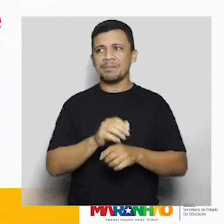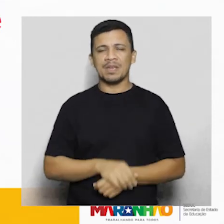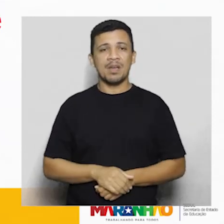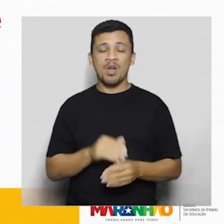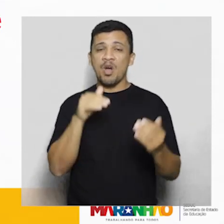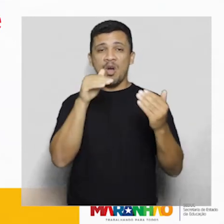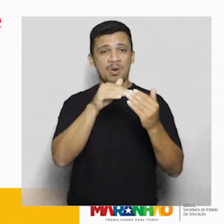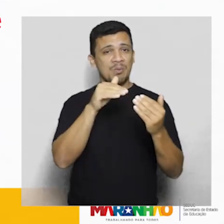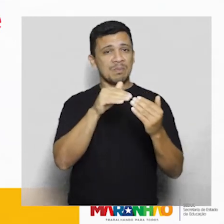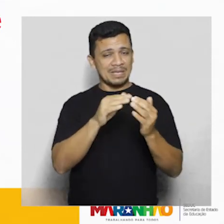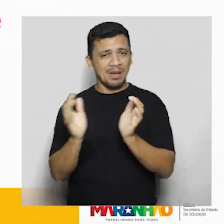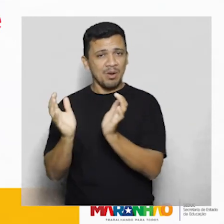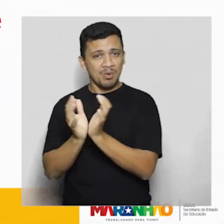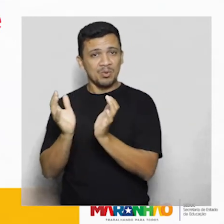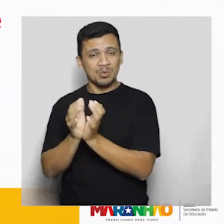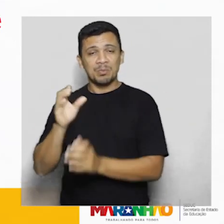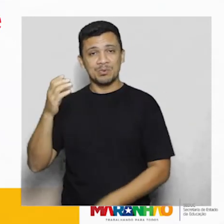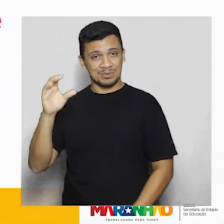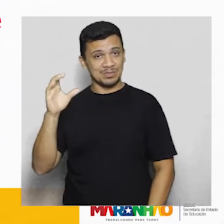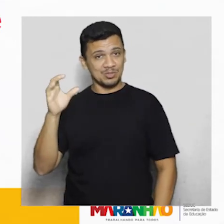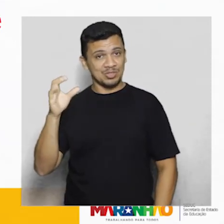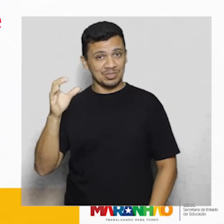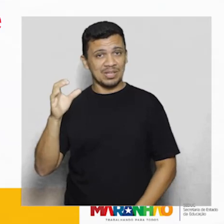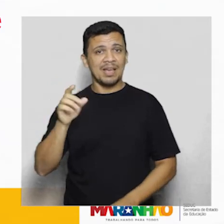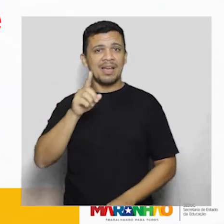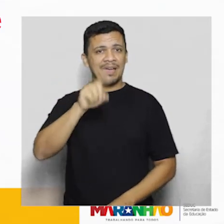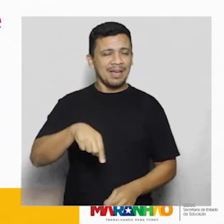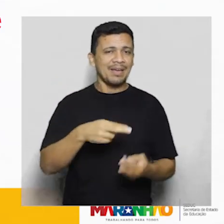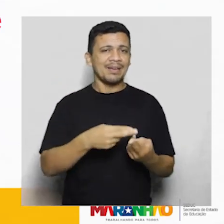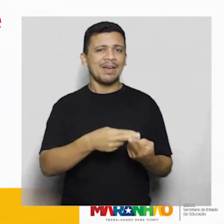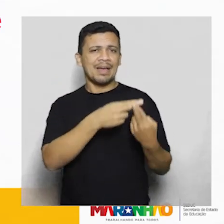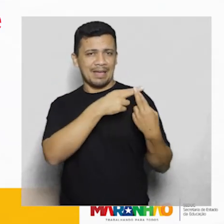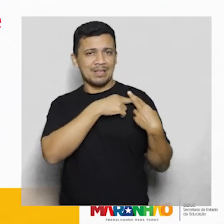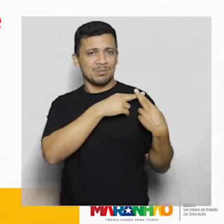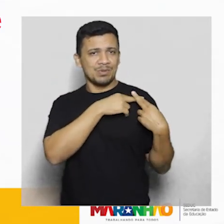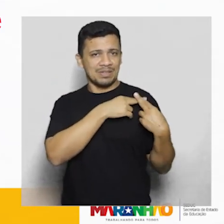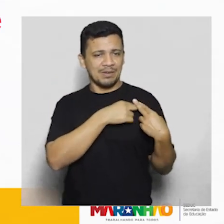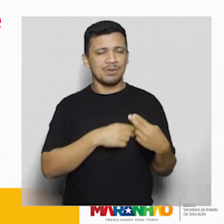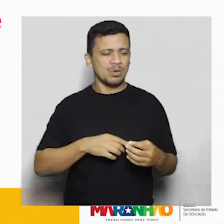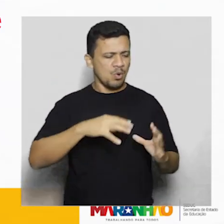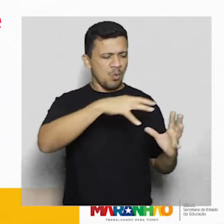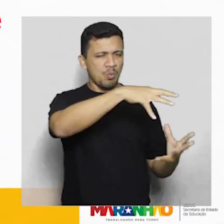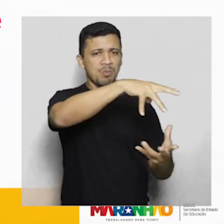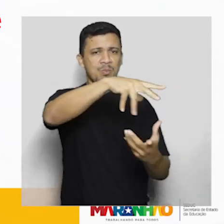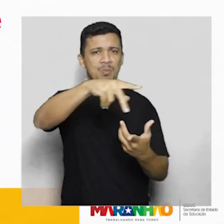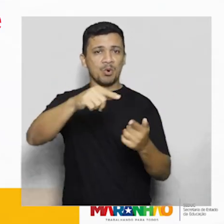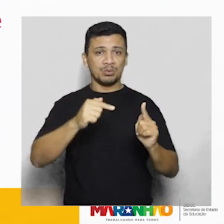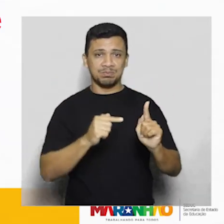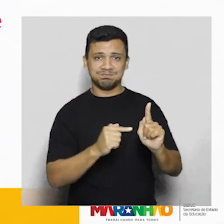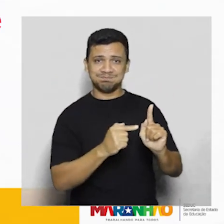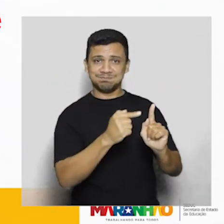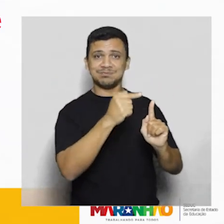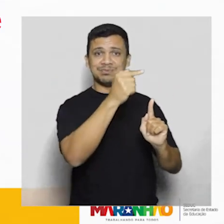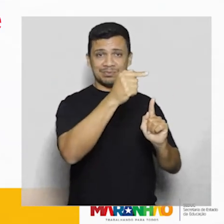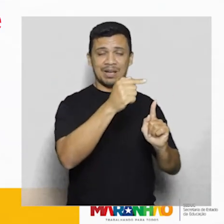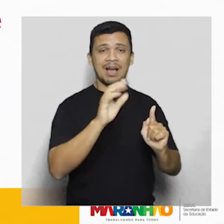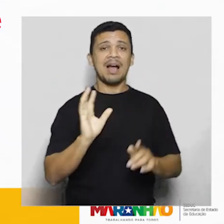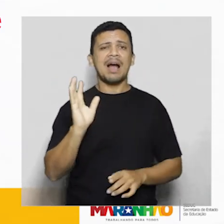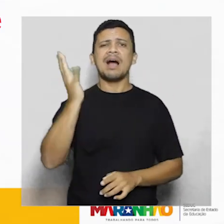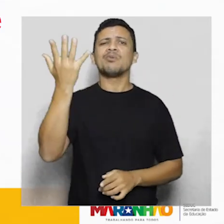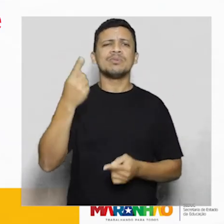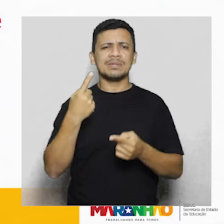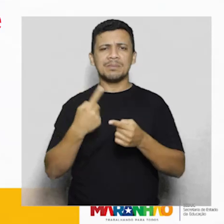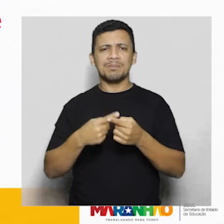parte dos cientistas é majoritariamente causada o aquecimento global é majoritariamente